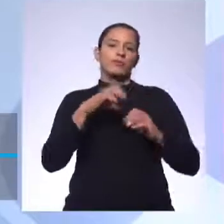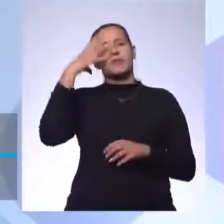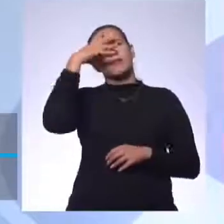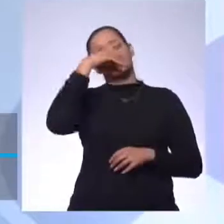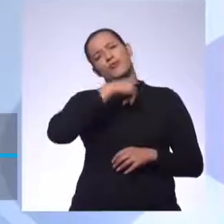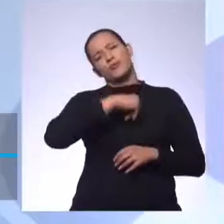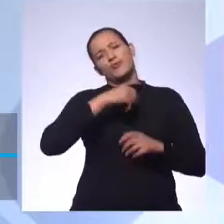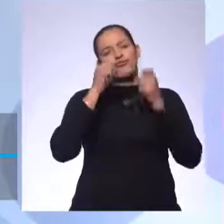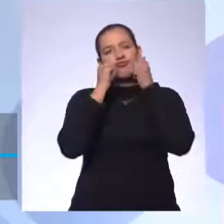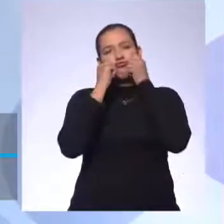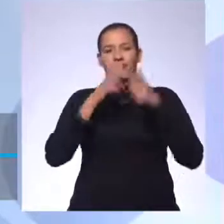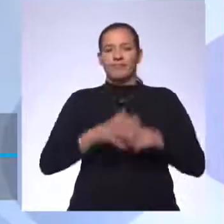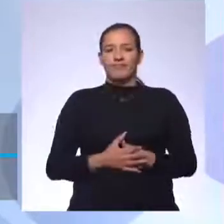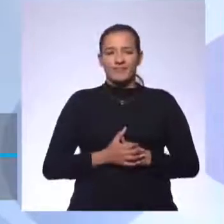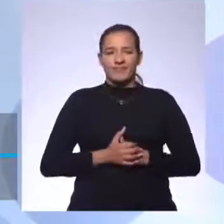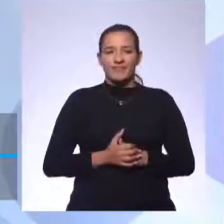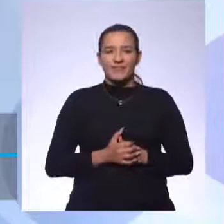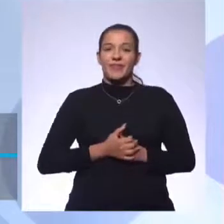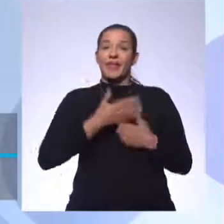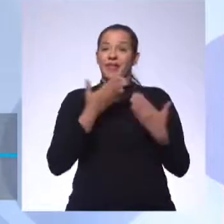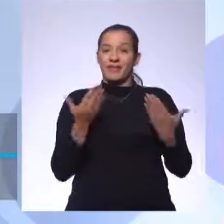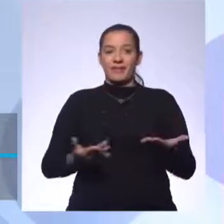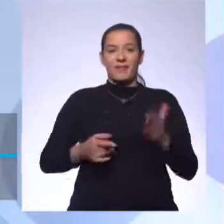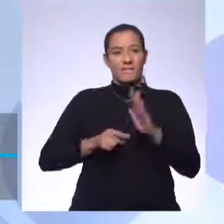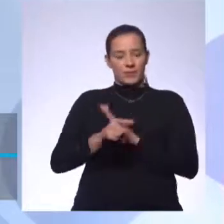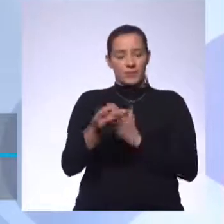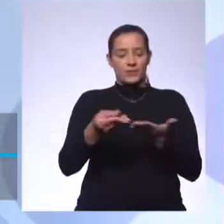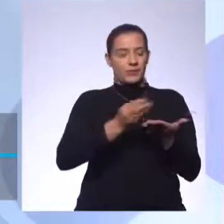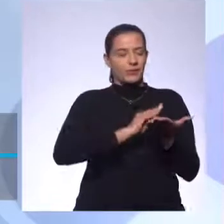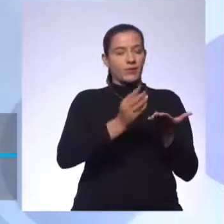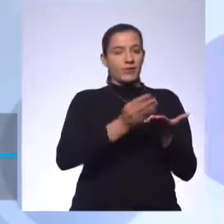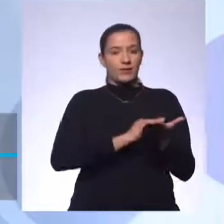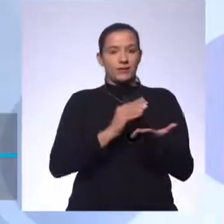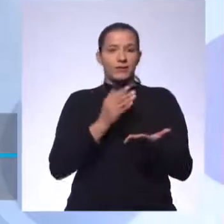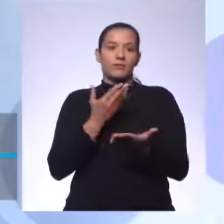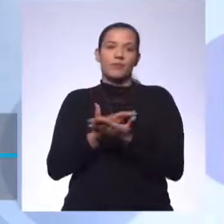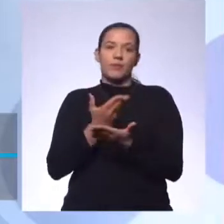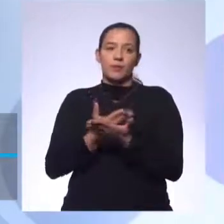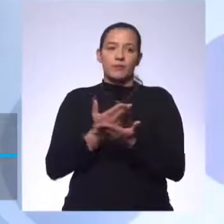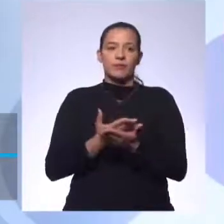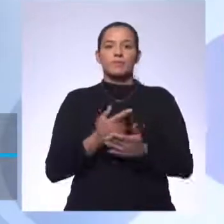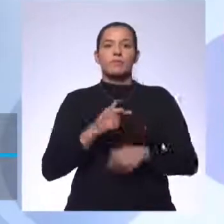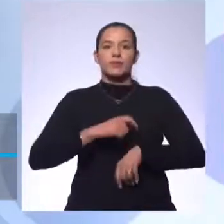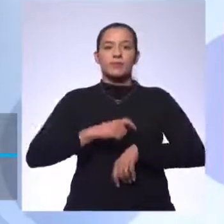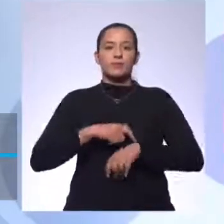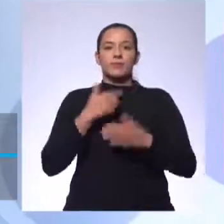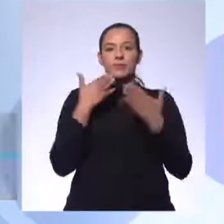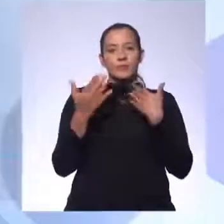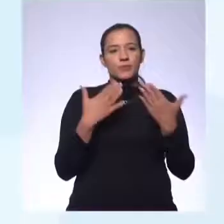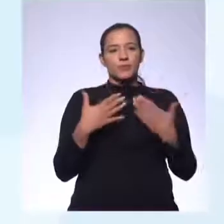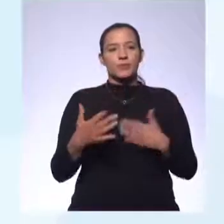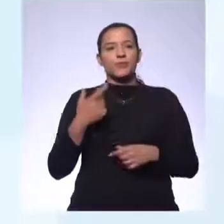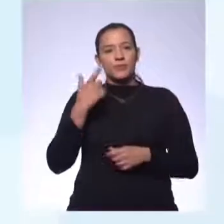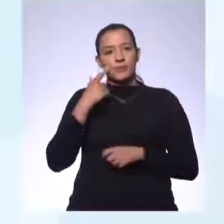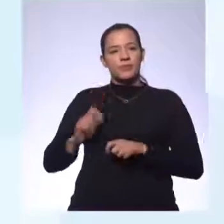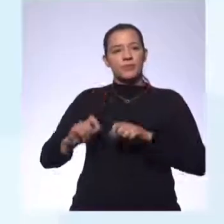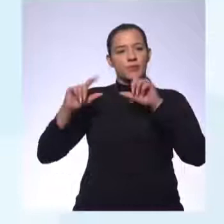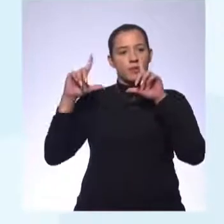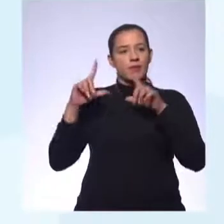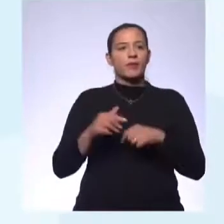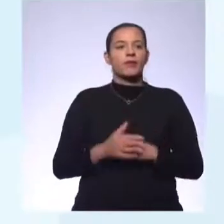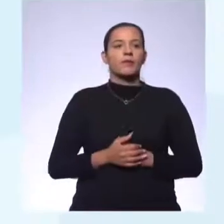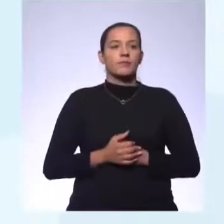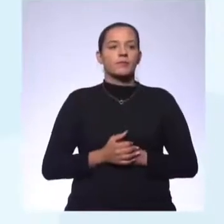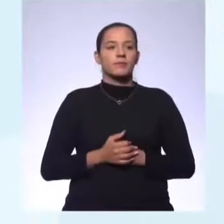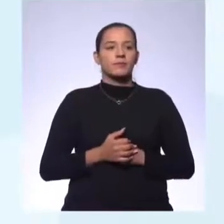gente, que bacana. Pergunta para você, está no caderno do aluno. Eu não vou dar tempo para vocês responderem, para a gente poder conversar um pouquinho mais. Na tela, e aí responde enquanto